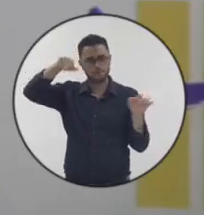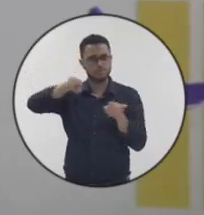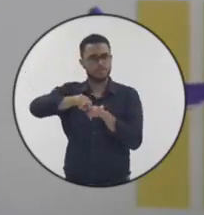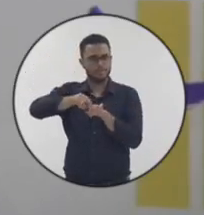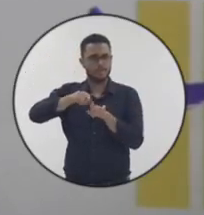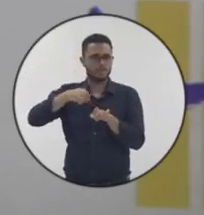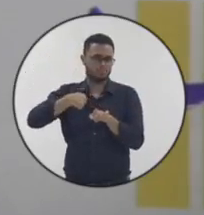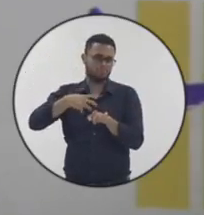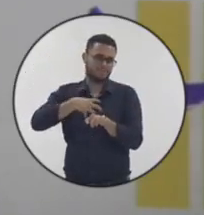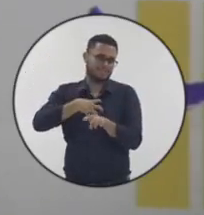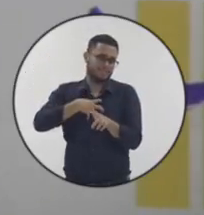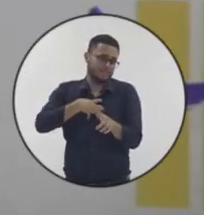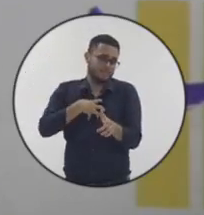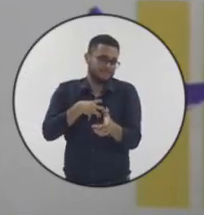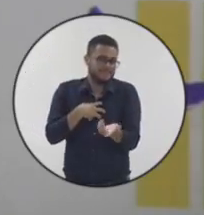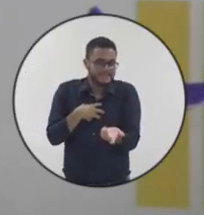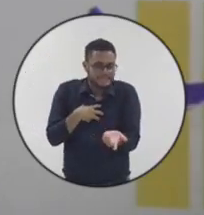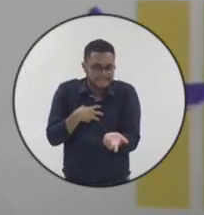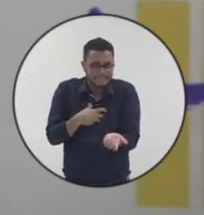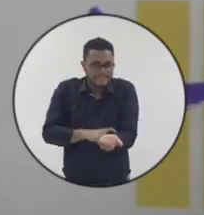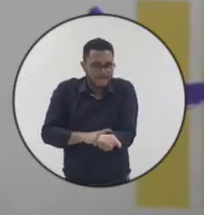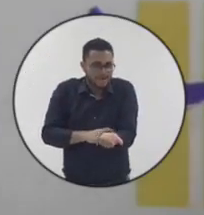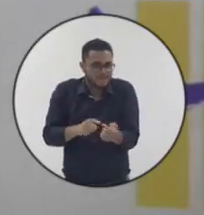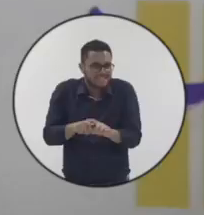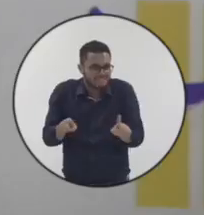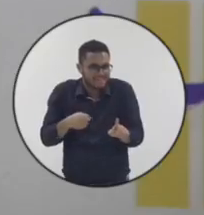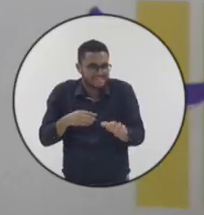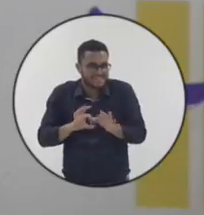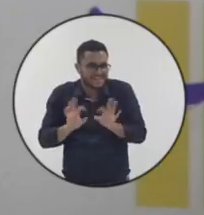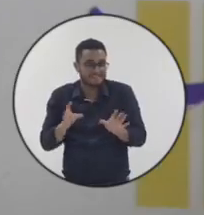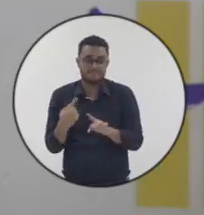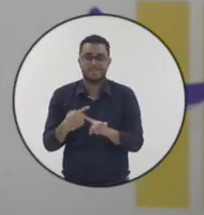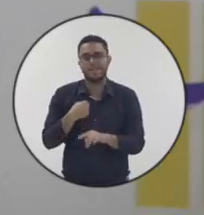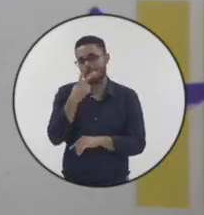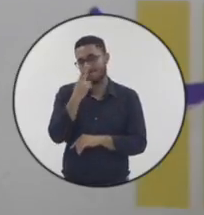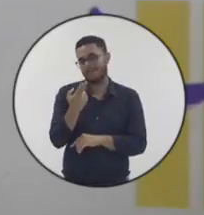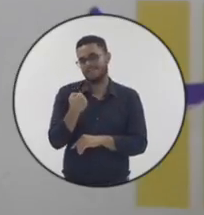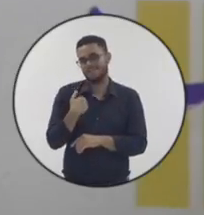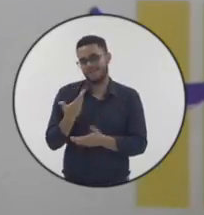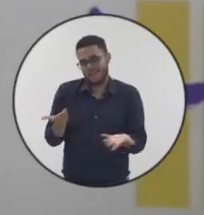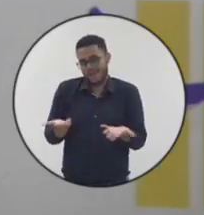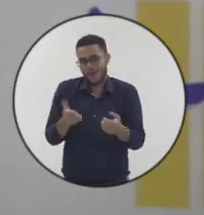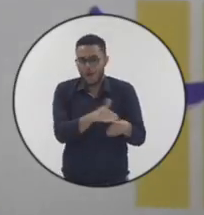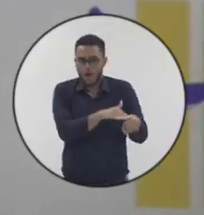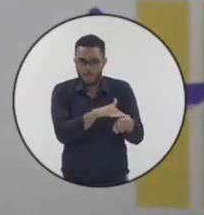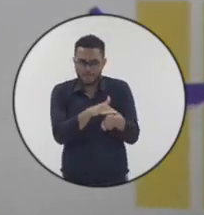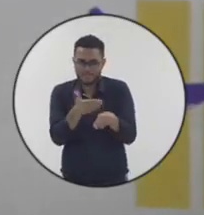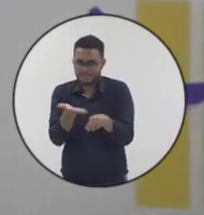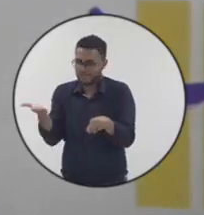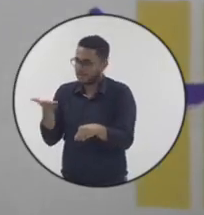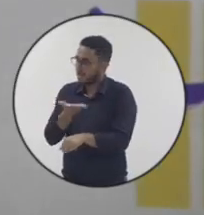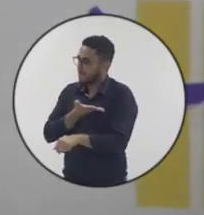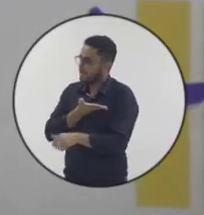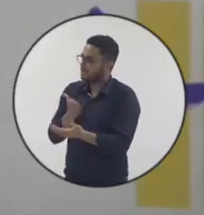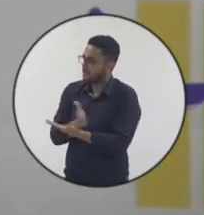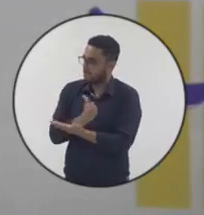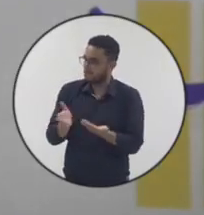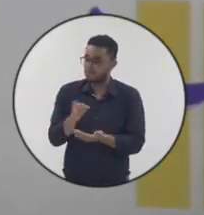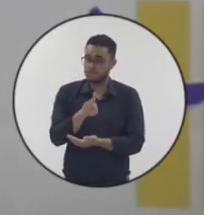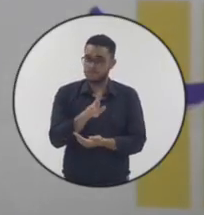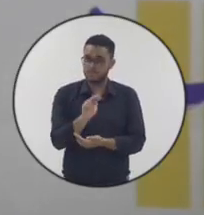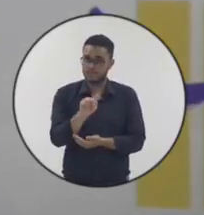vontade, nervosa, mas à vontade, né, porque acredito que eu esteja, além de falar com minhas companheiras e companheiros travestis e